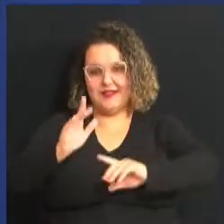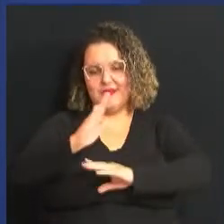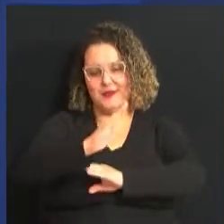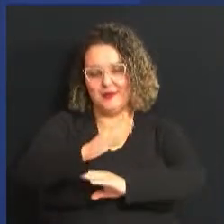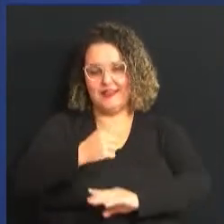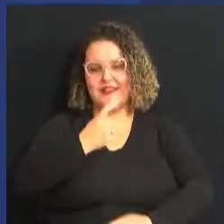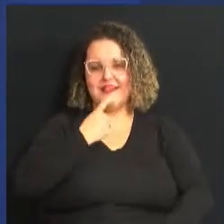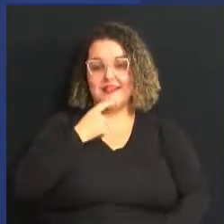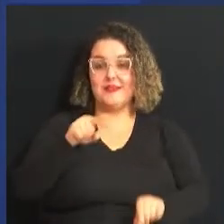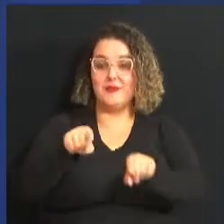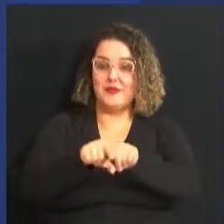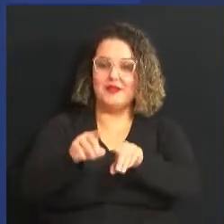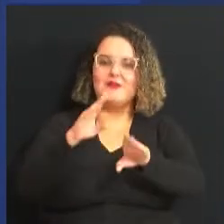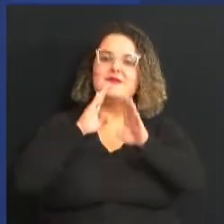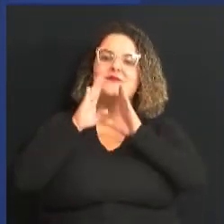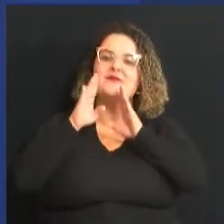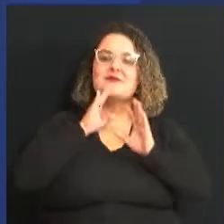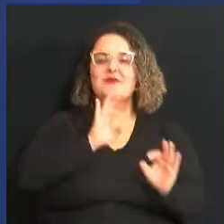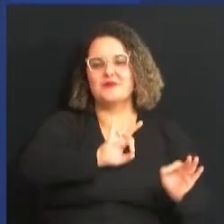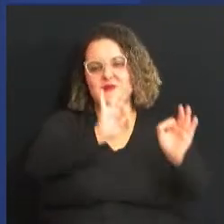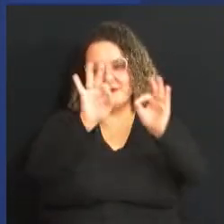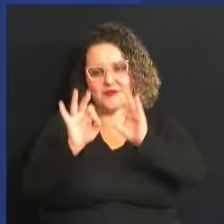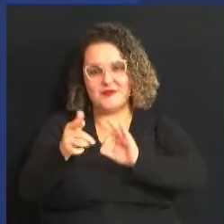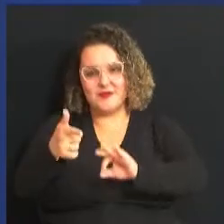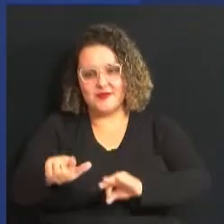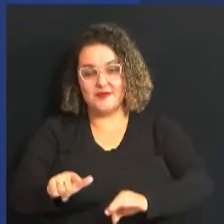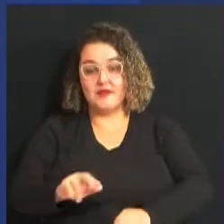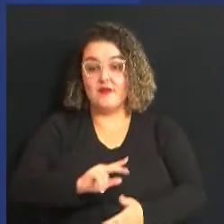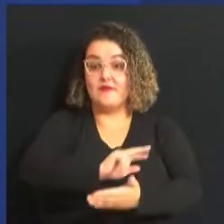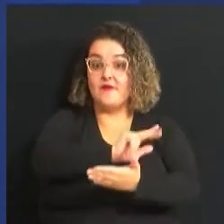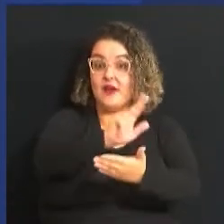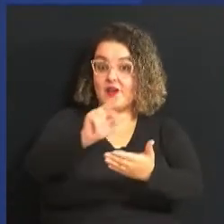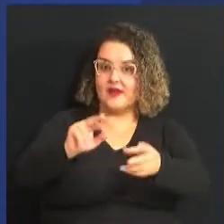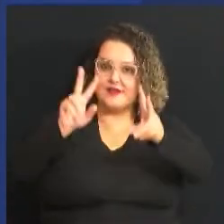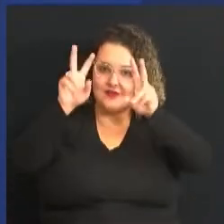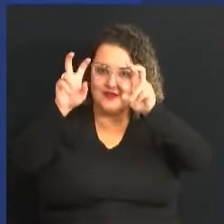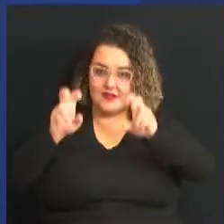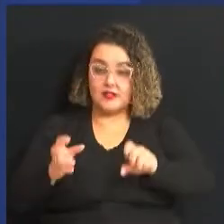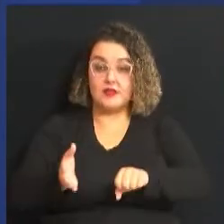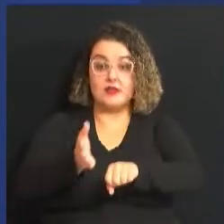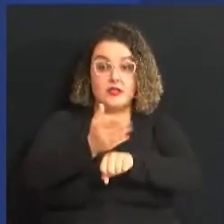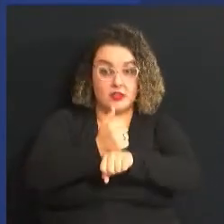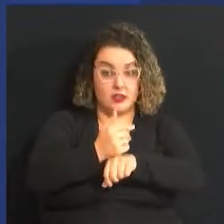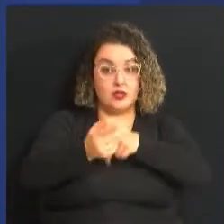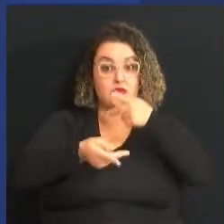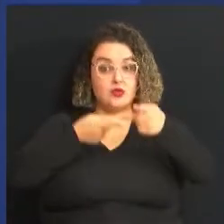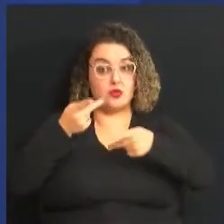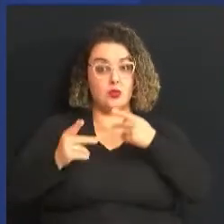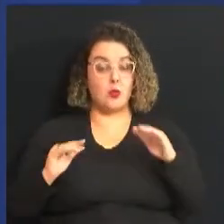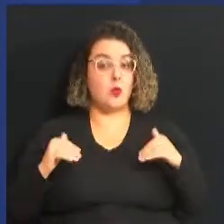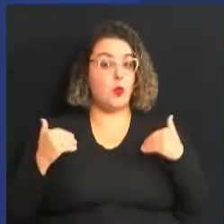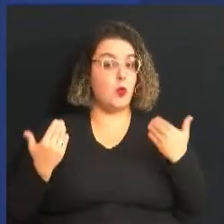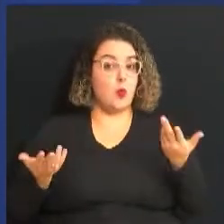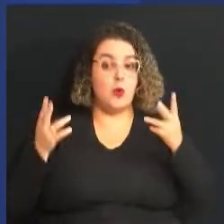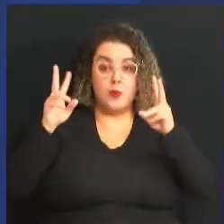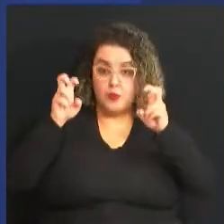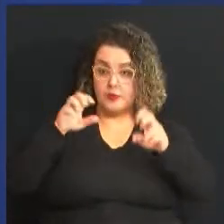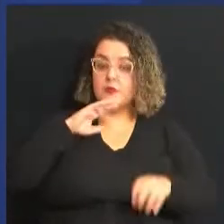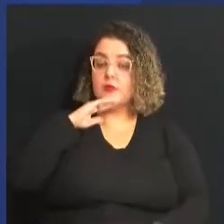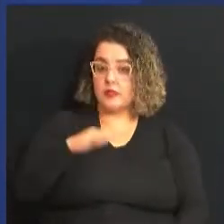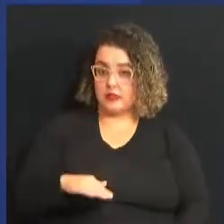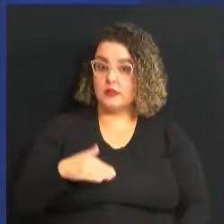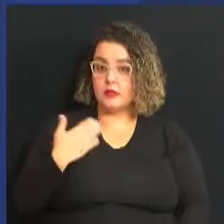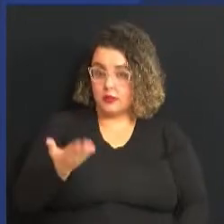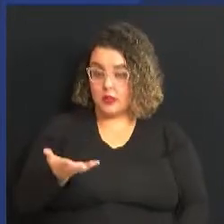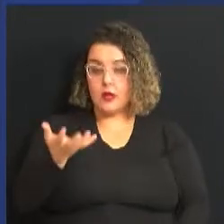nosso Facebook. Então fique com a gente, porque tem muito assunto. E antes de falar qual vai ser o tema desta tarde, eu quero lembrar